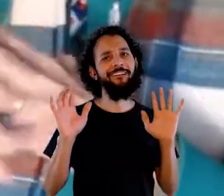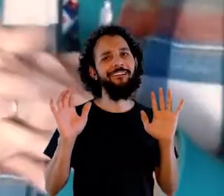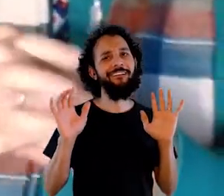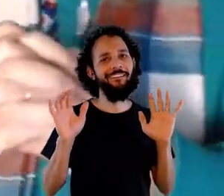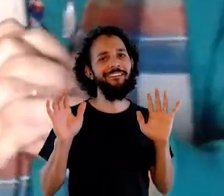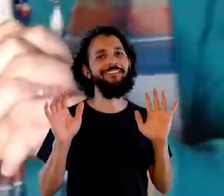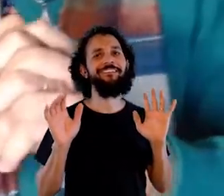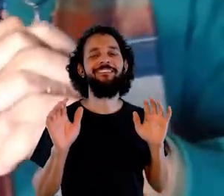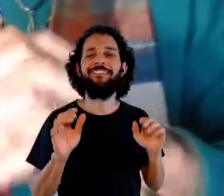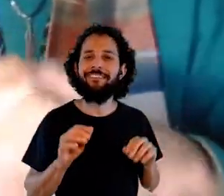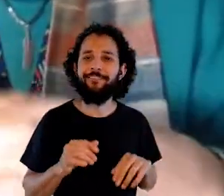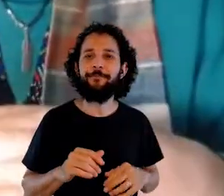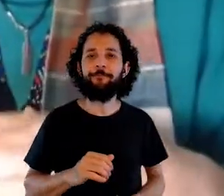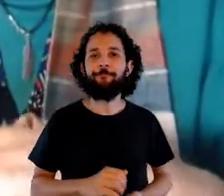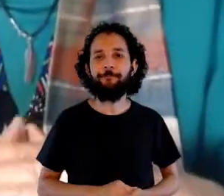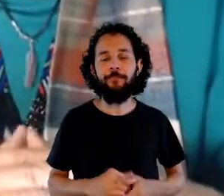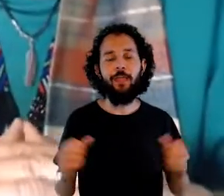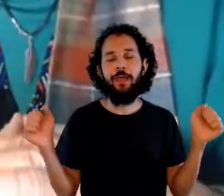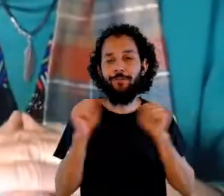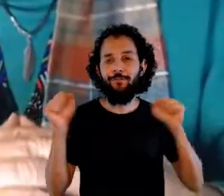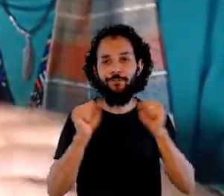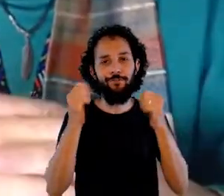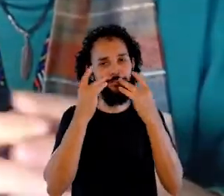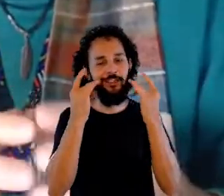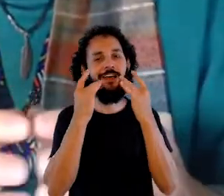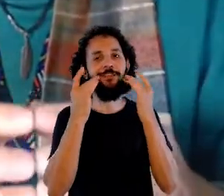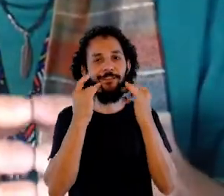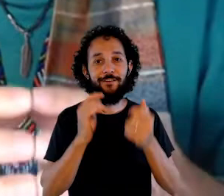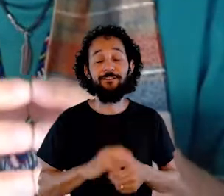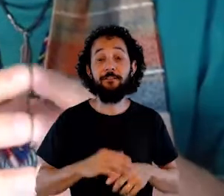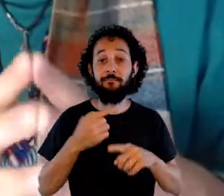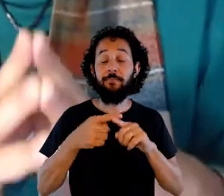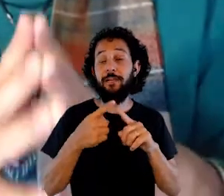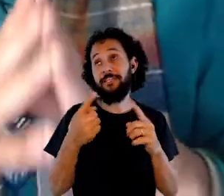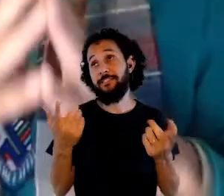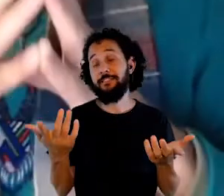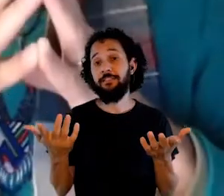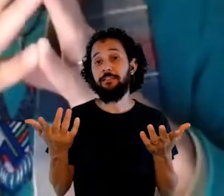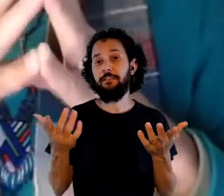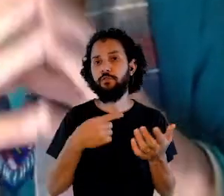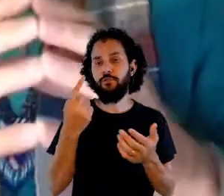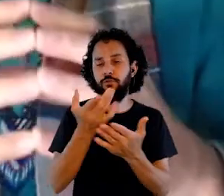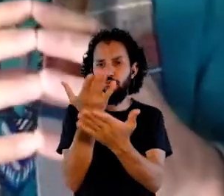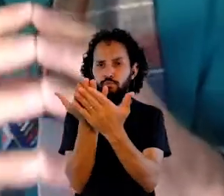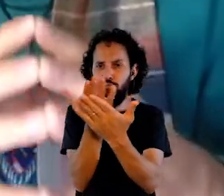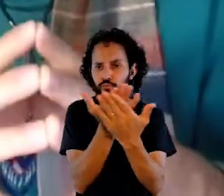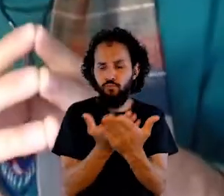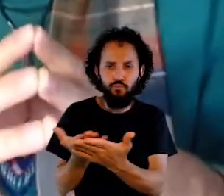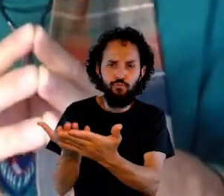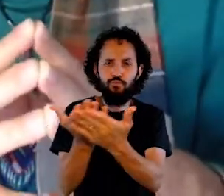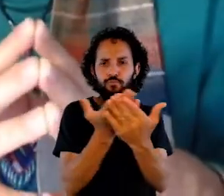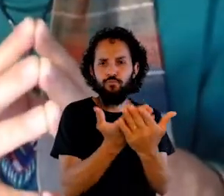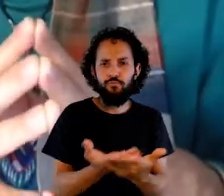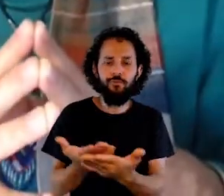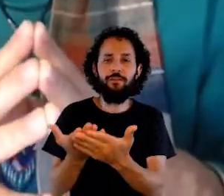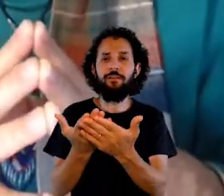Adoro teatro. Então, assim, a gente vai estudando que a palavra é